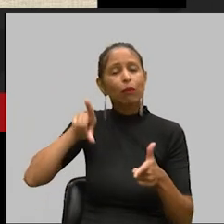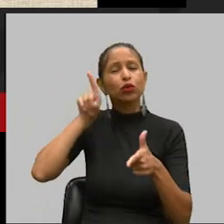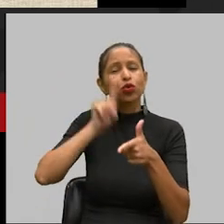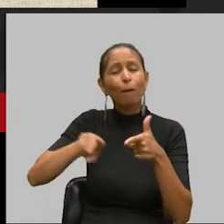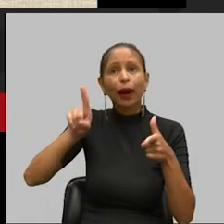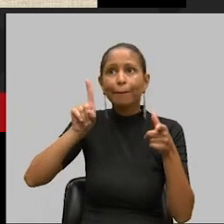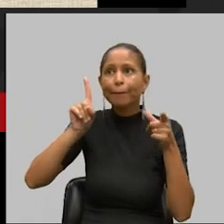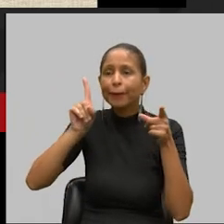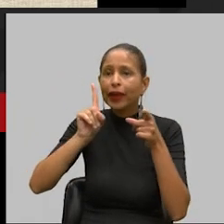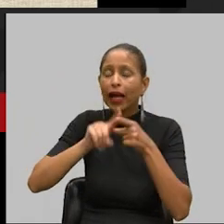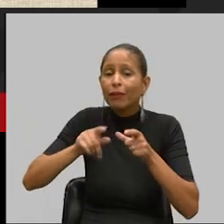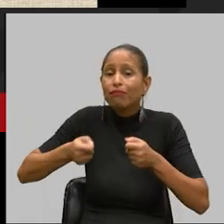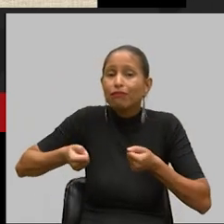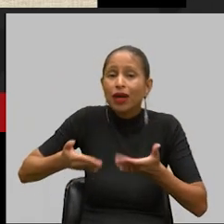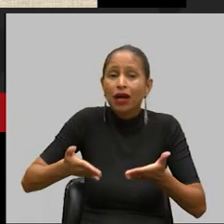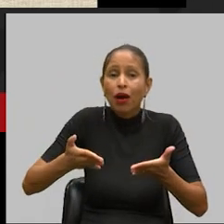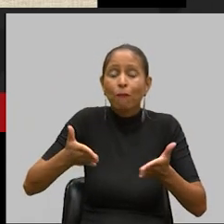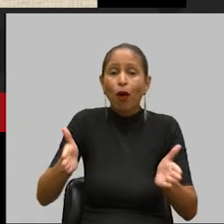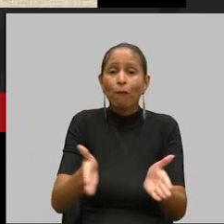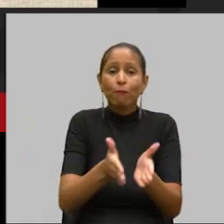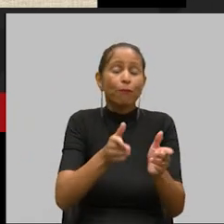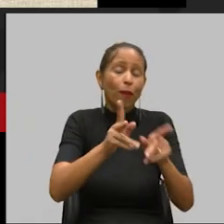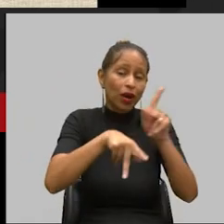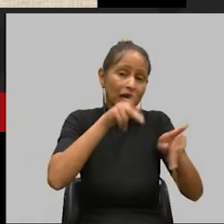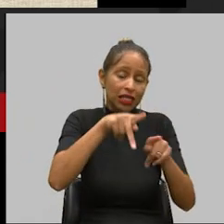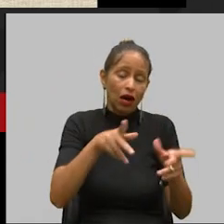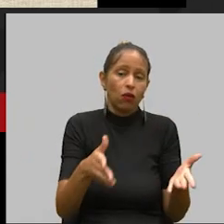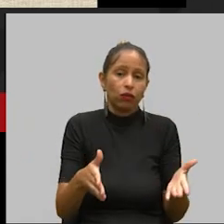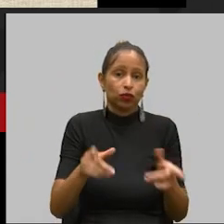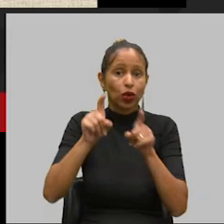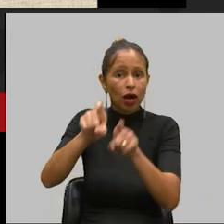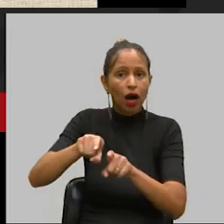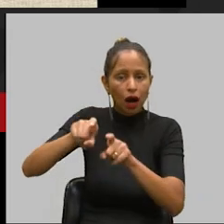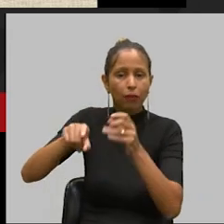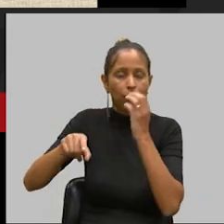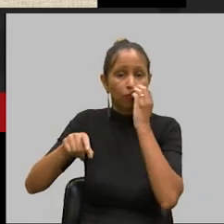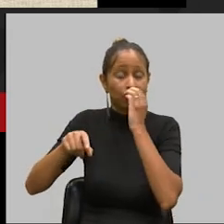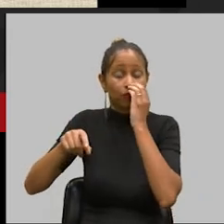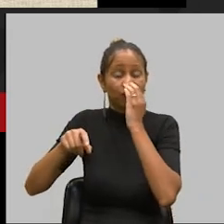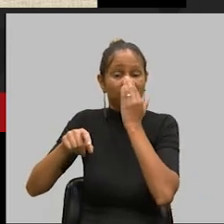grave de oferta escolar para as populações do Campo Tá